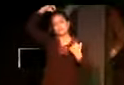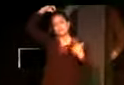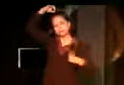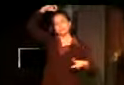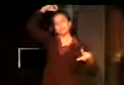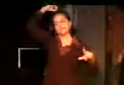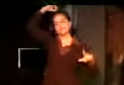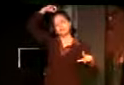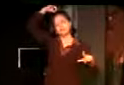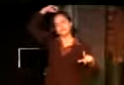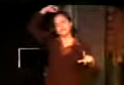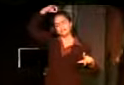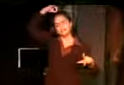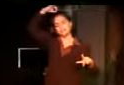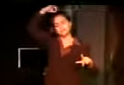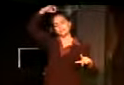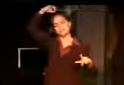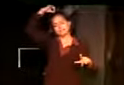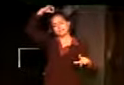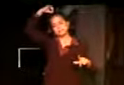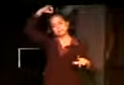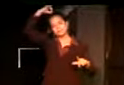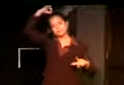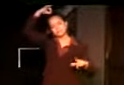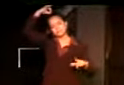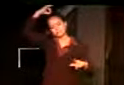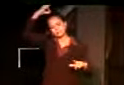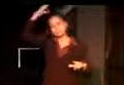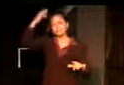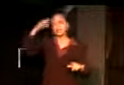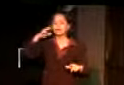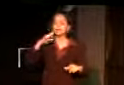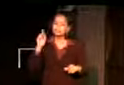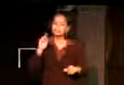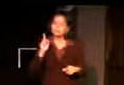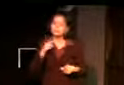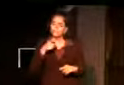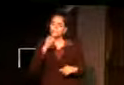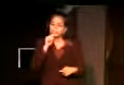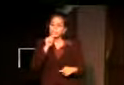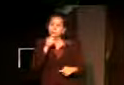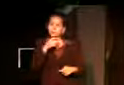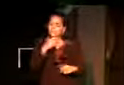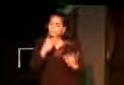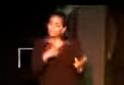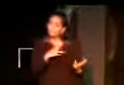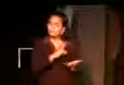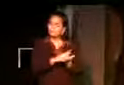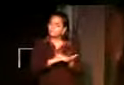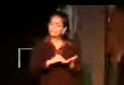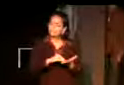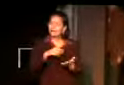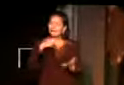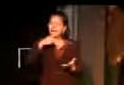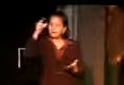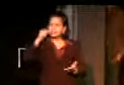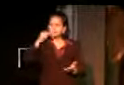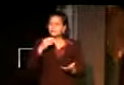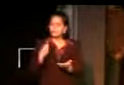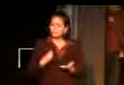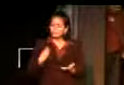que tendo visto a luz de Cristo se afastaram porque suas obras eram mais mas que se